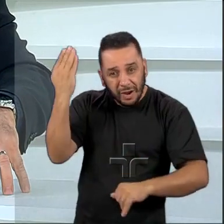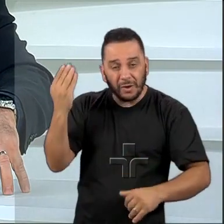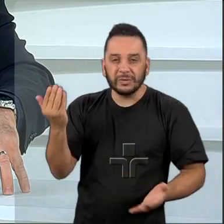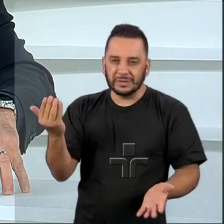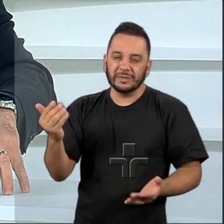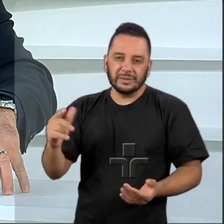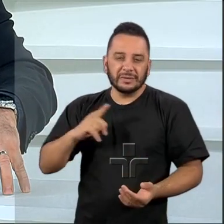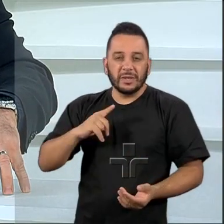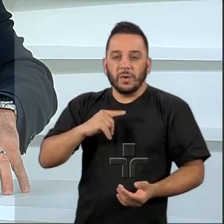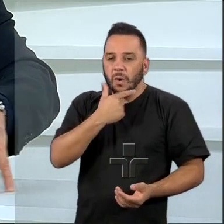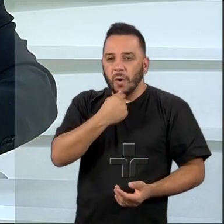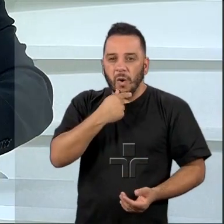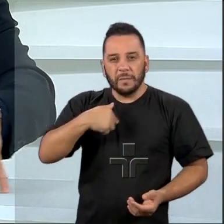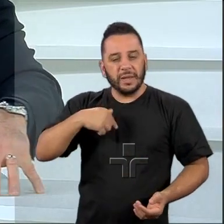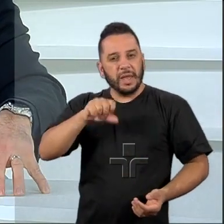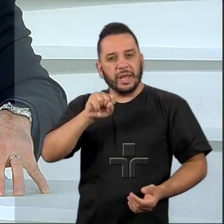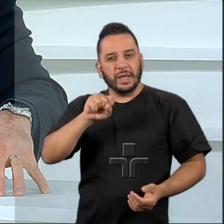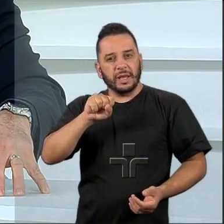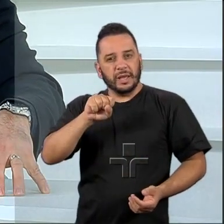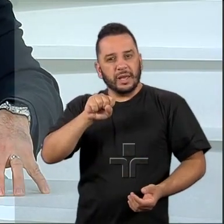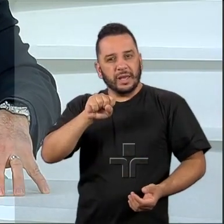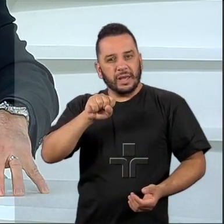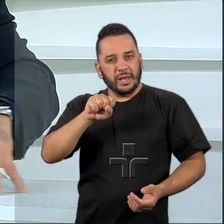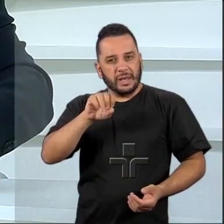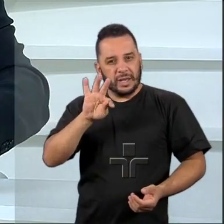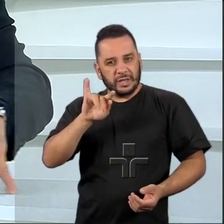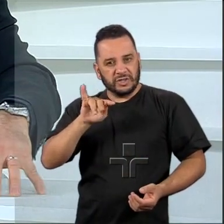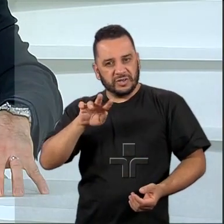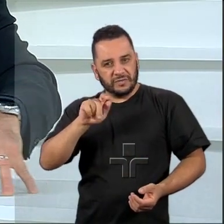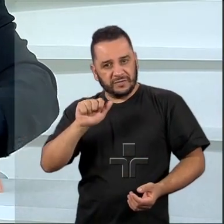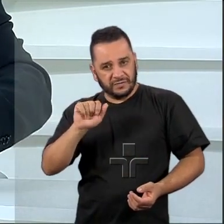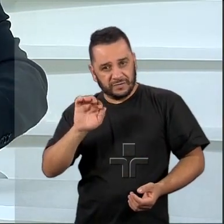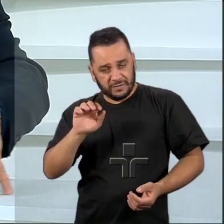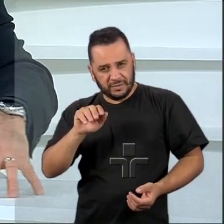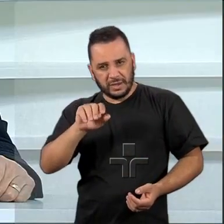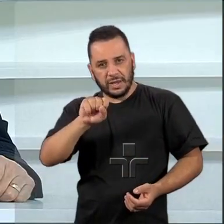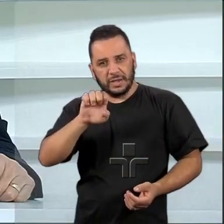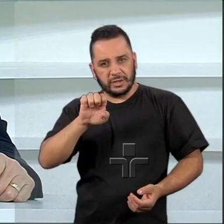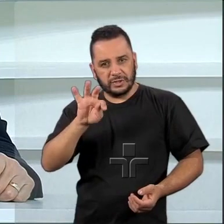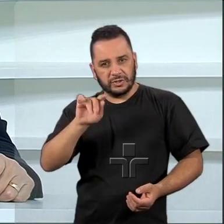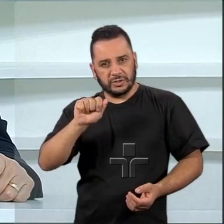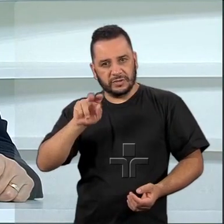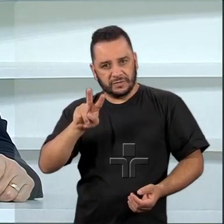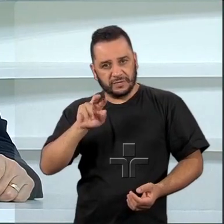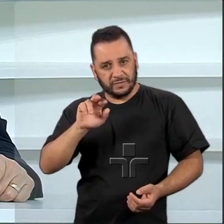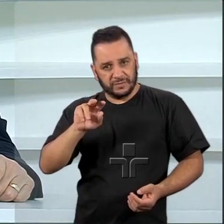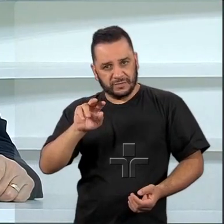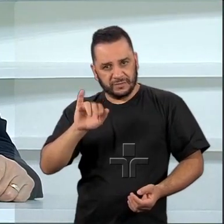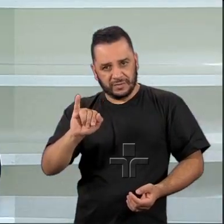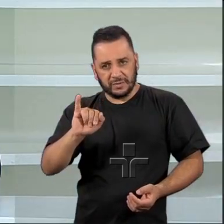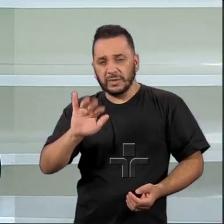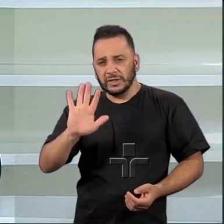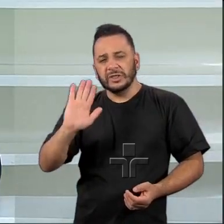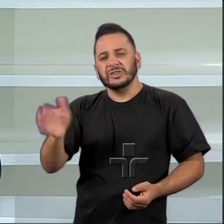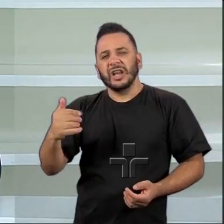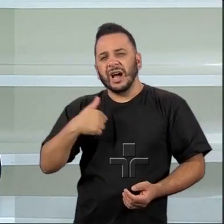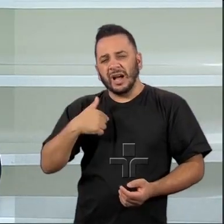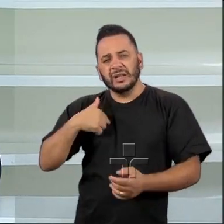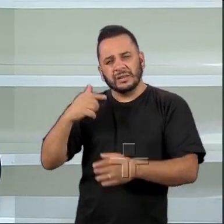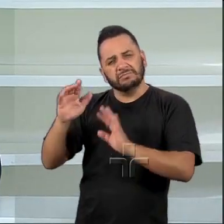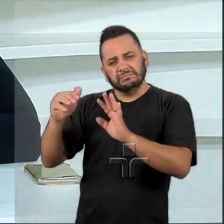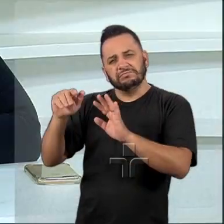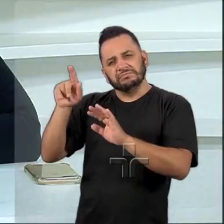no Brexit. Usando lá todos aqueles dados da Cambridge Analytica e aquele problema todo que deu no Facebook. Ou